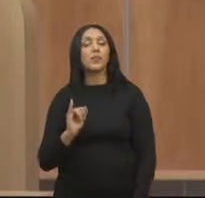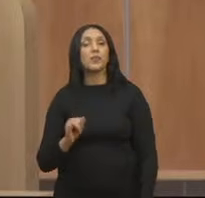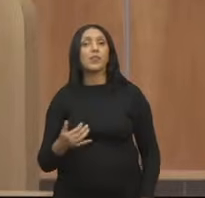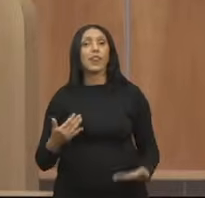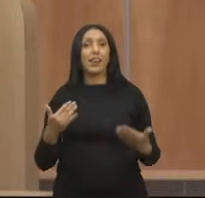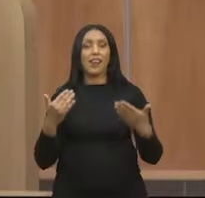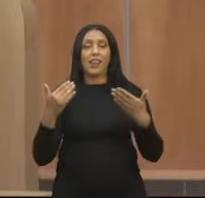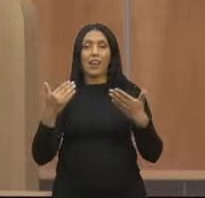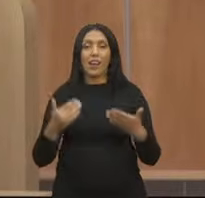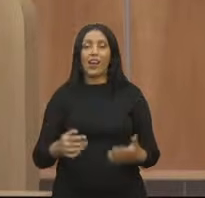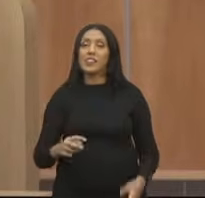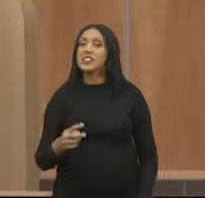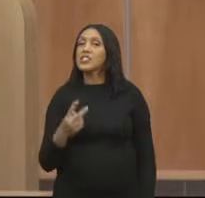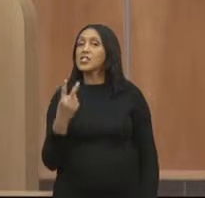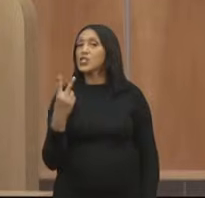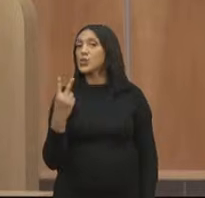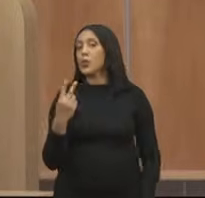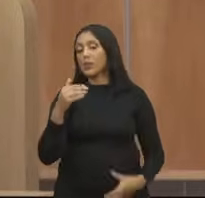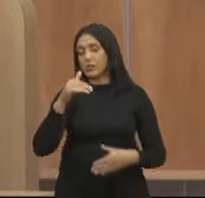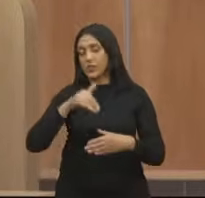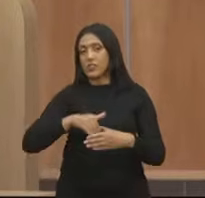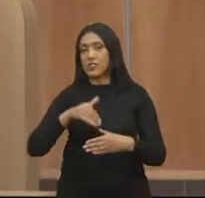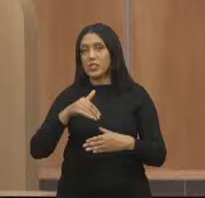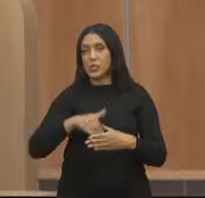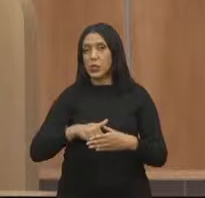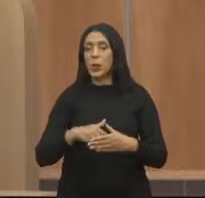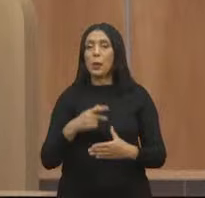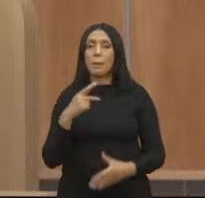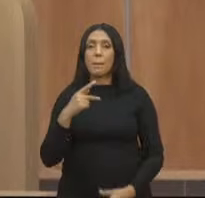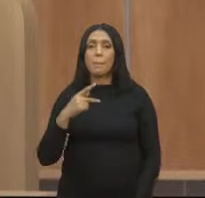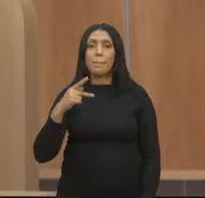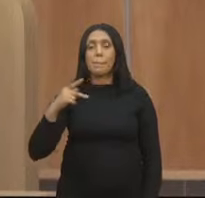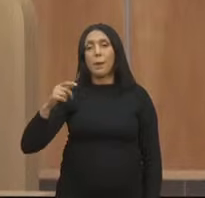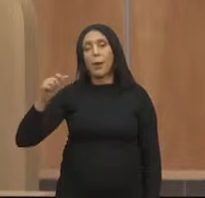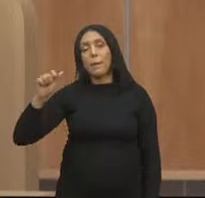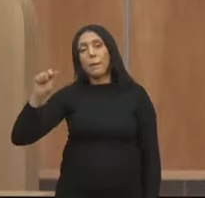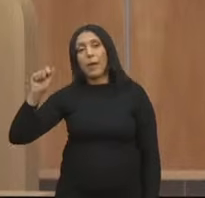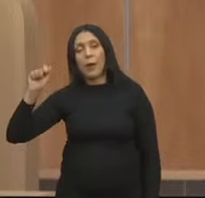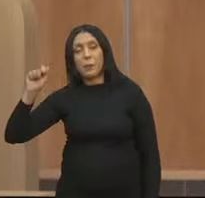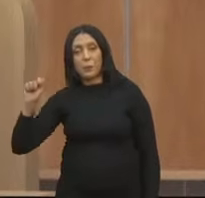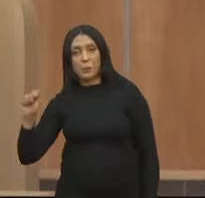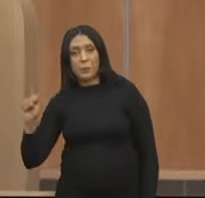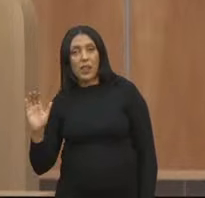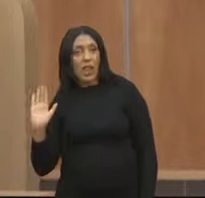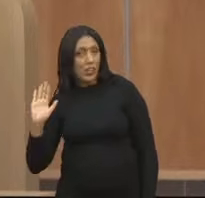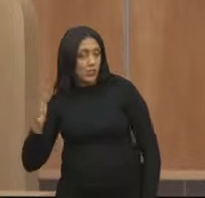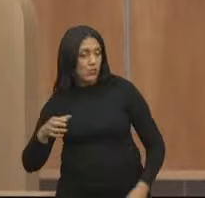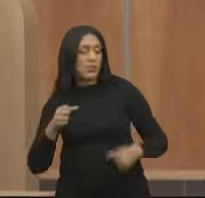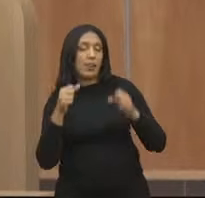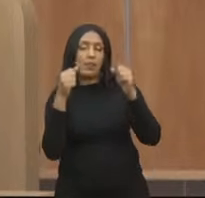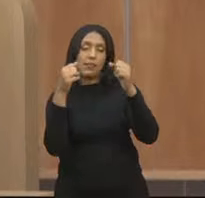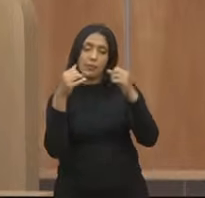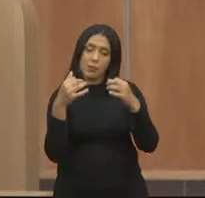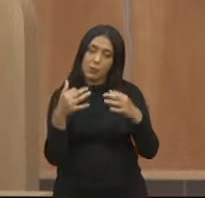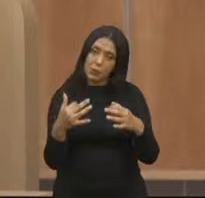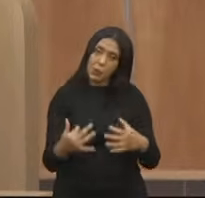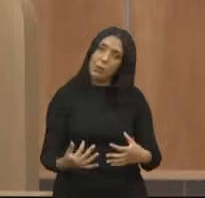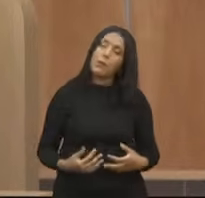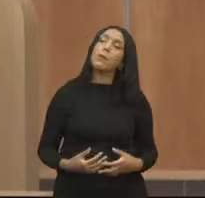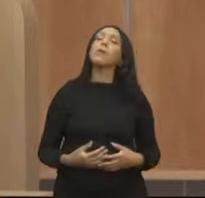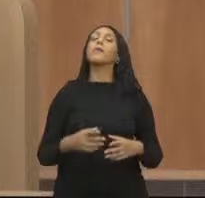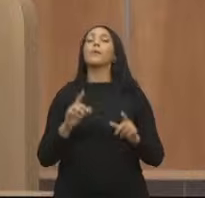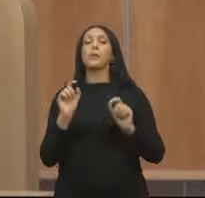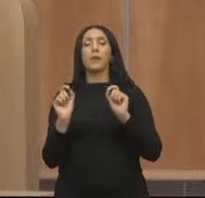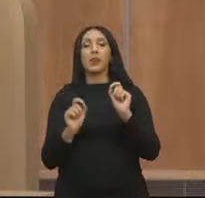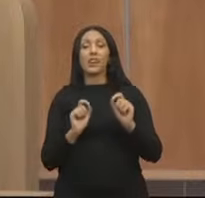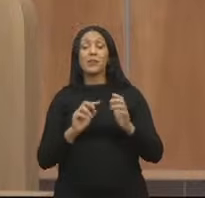bem explicado aqui pelo líder do governo, é uma peça orçamentária que planeja a cidade a partir